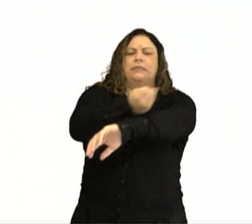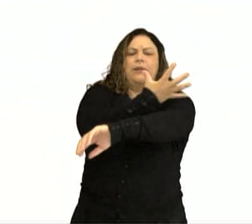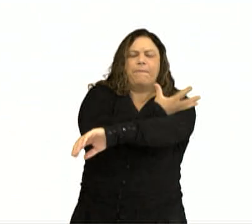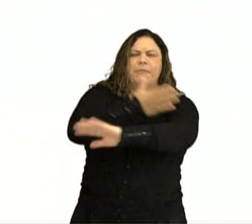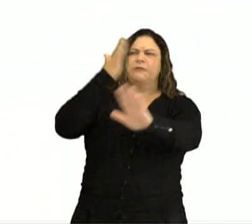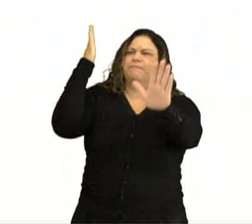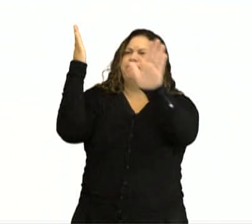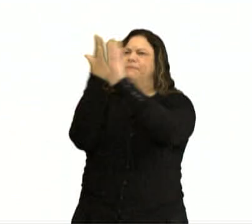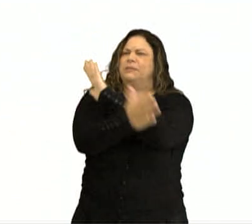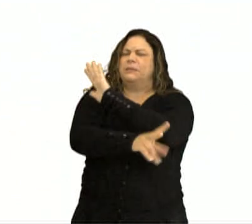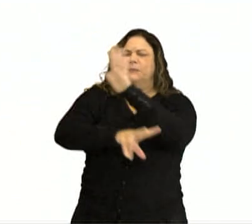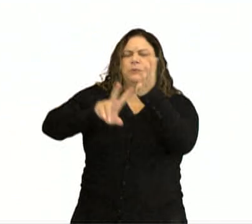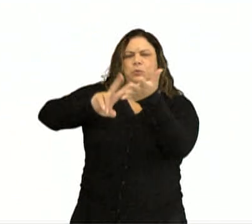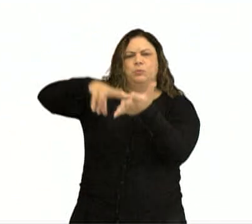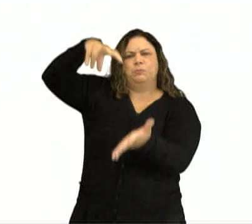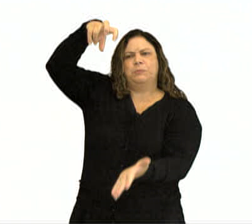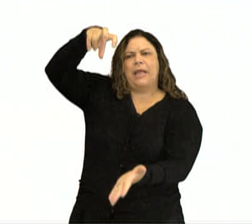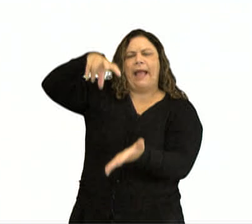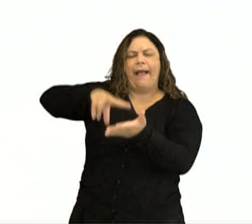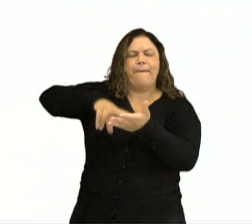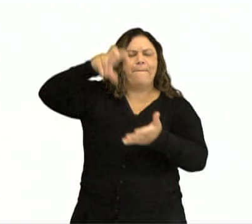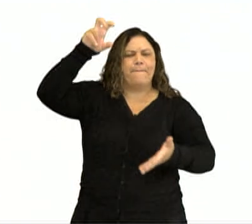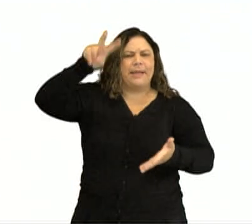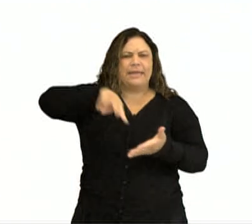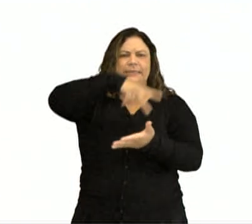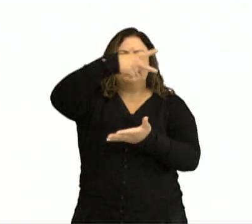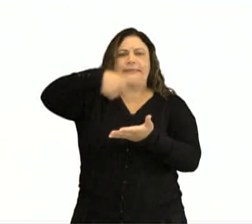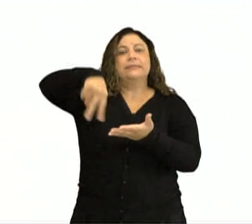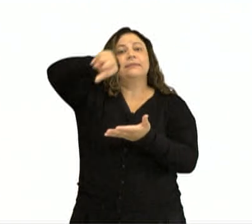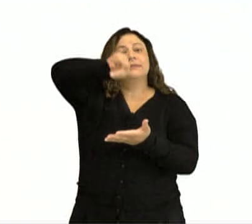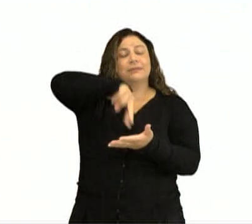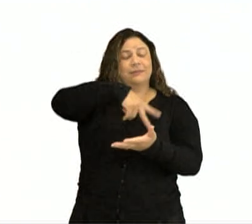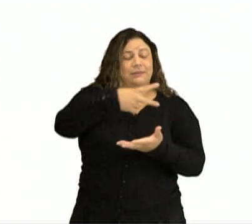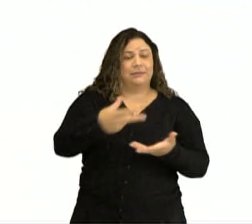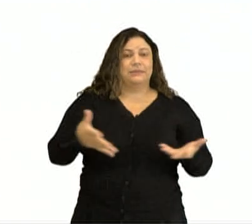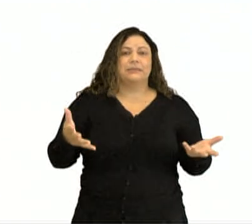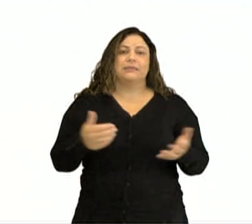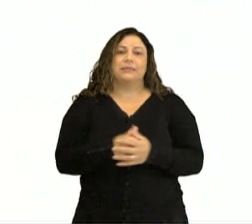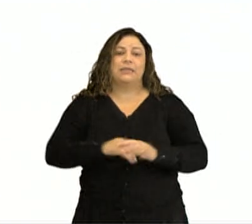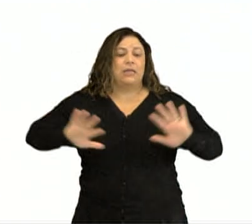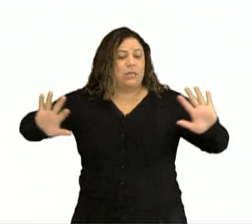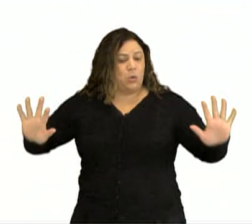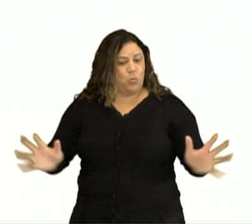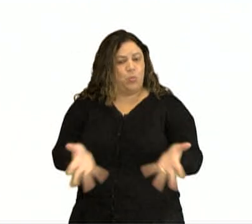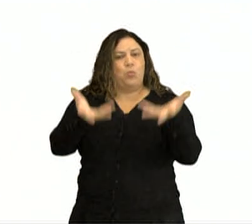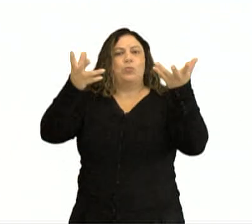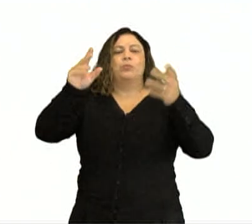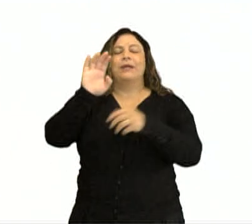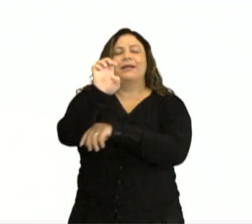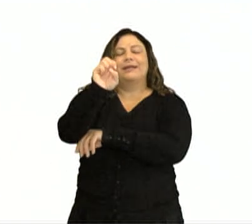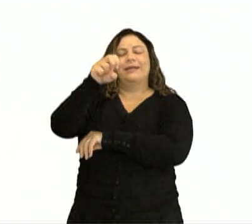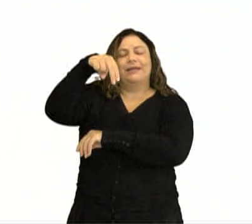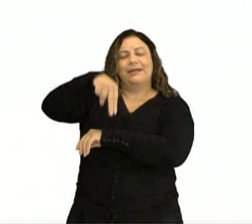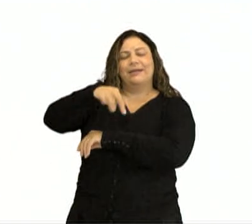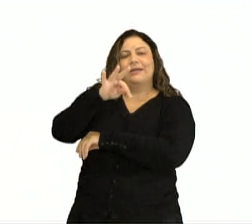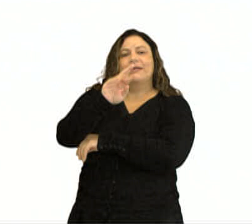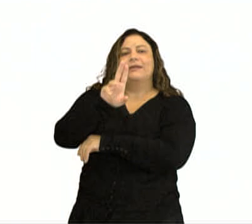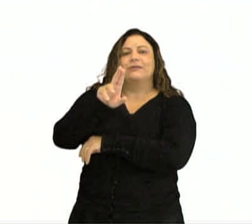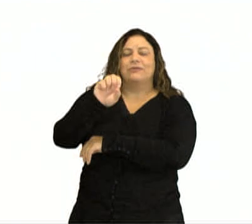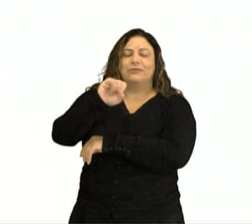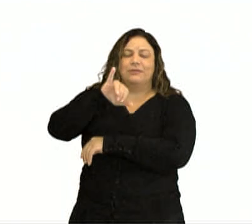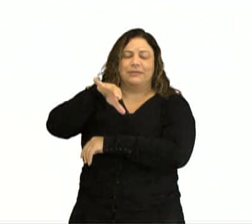rugiam, pulavam, dançavam. Então, o entusiasmo, ele pula, ele ruge, ele